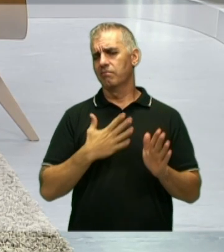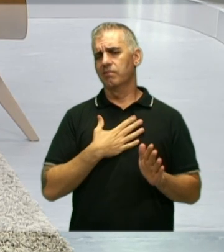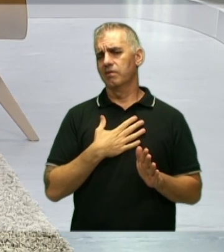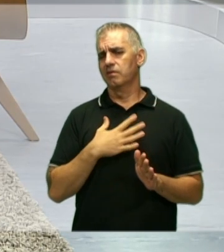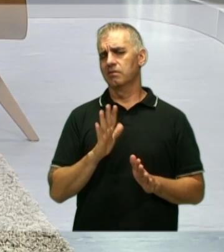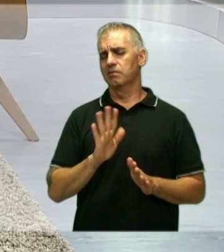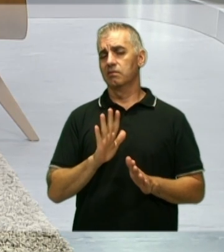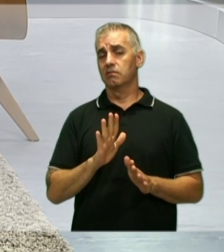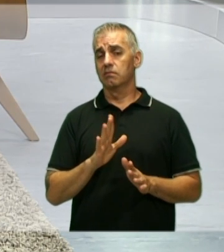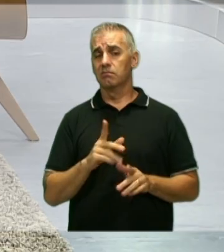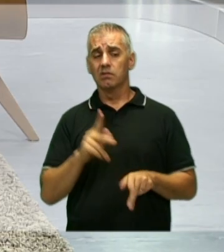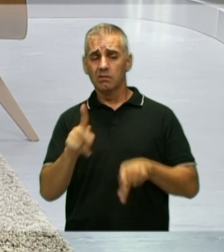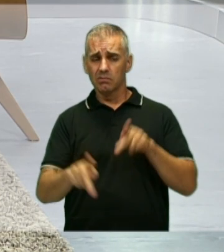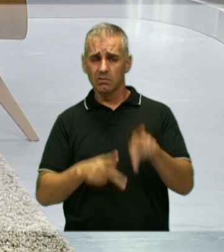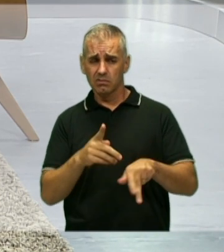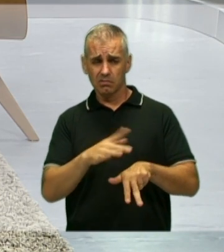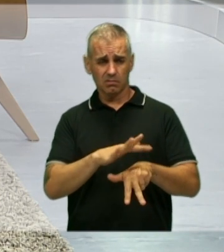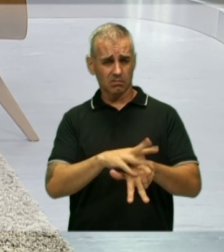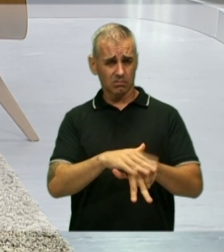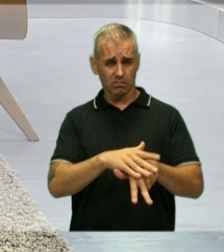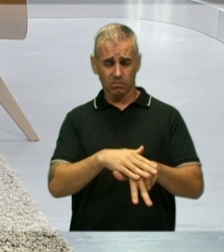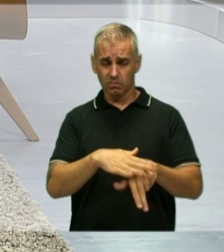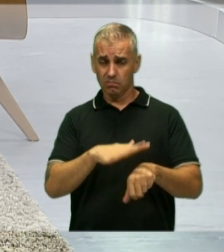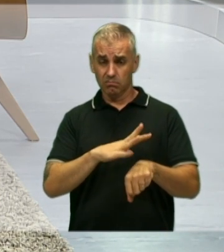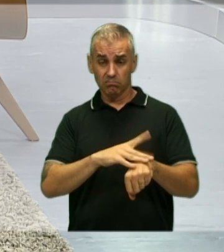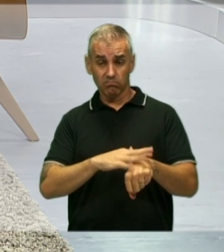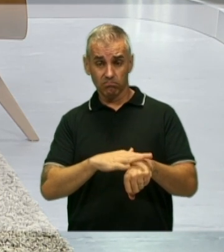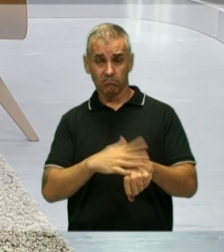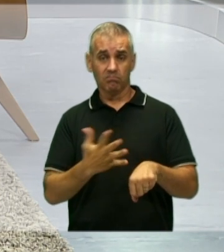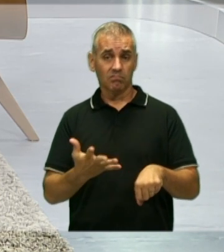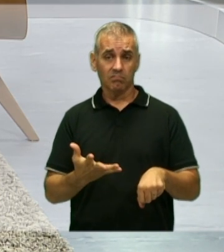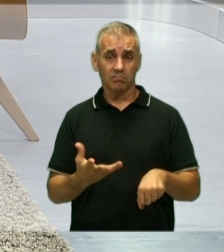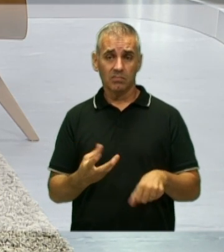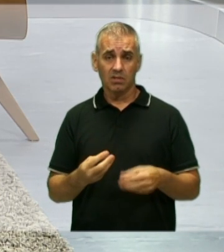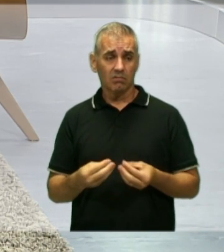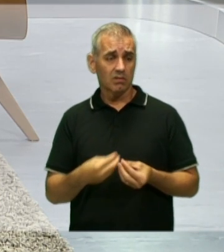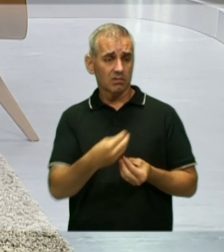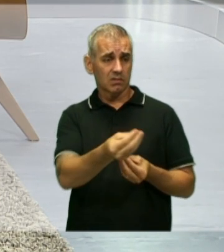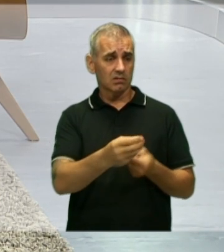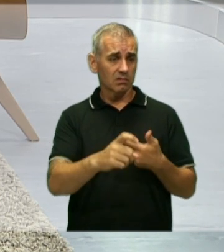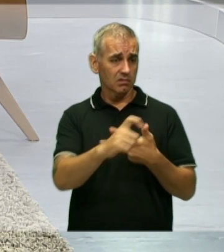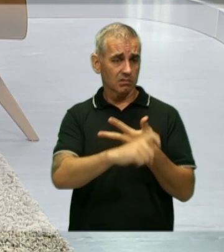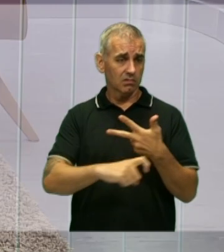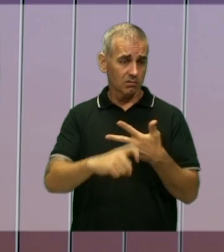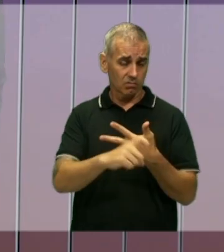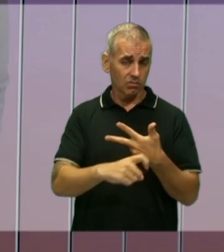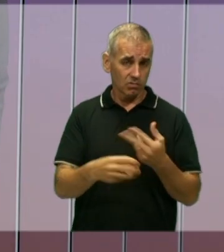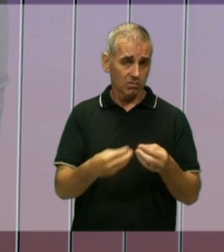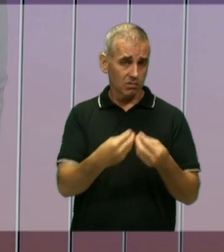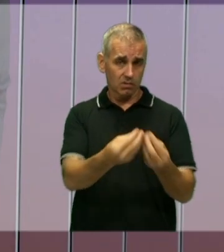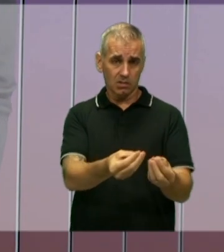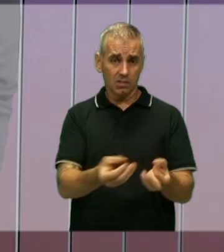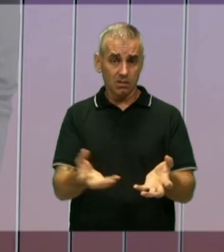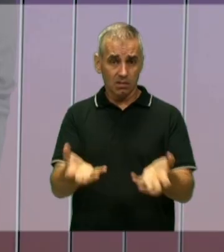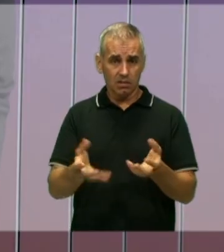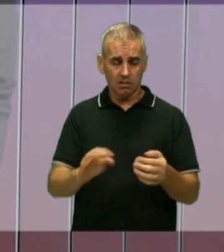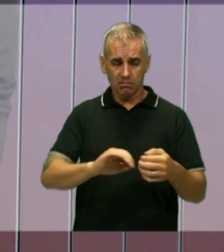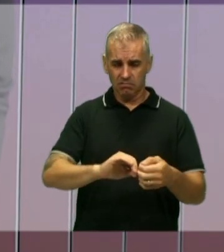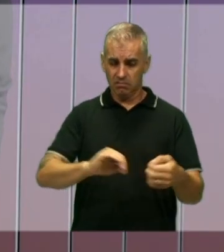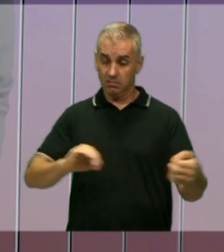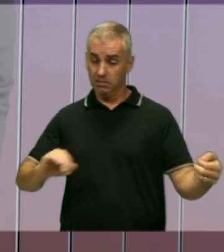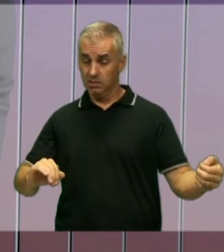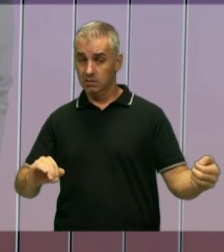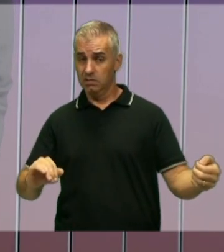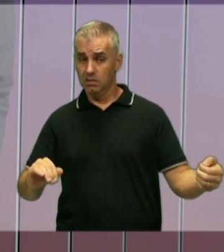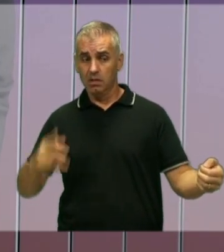encabecei, mas é pela pessoa doente, é pela pessoa, inclusive nem vai ser entregue por mim, é pelo executivo. Entendeu? Então eu até quero que desagreguem isso de mim. Olha,